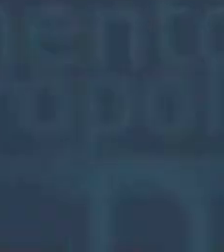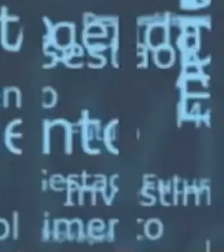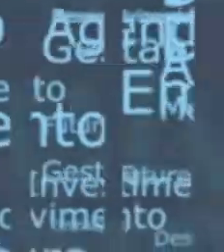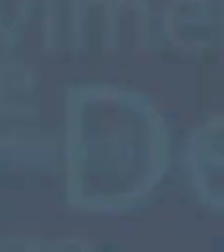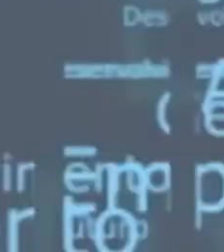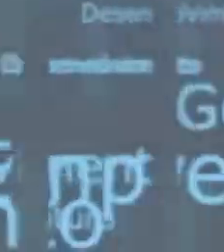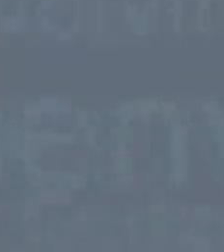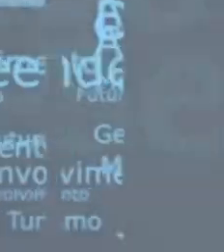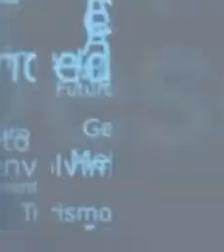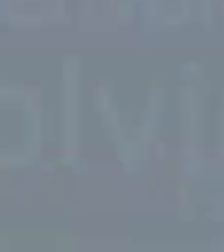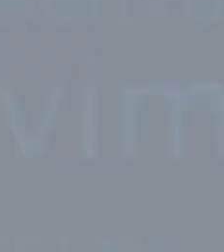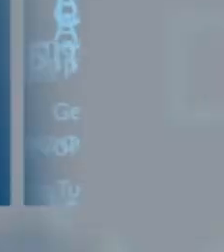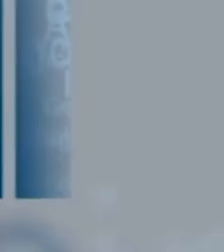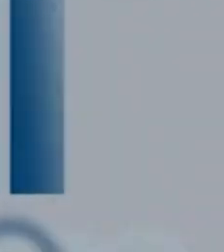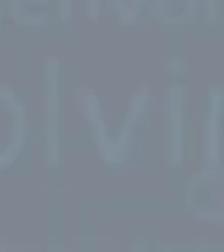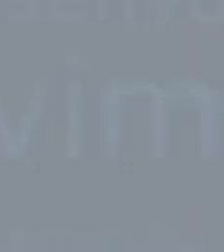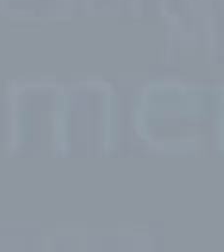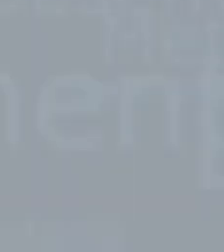1